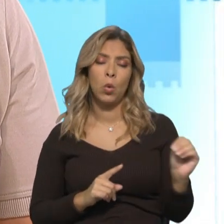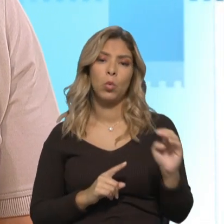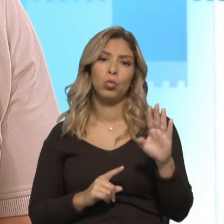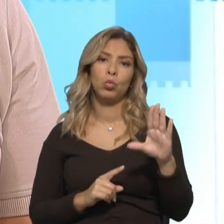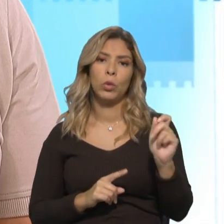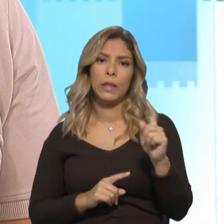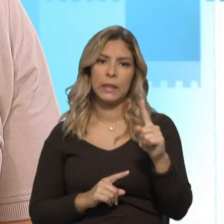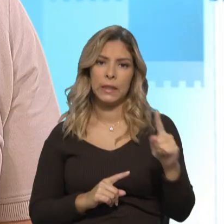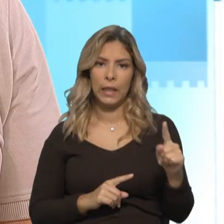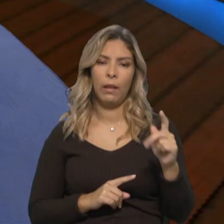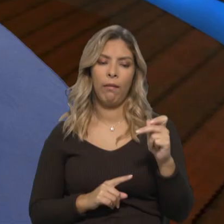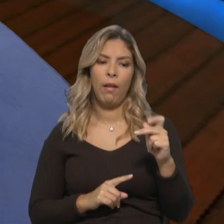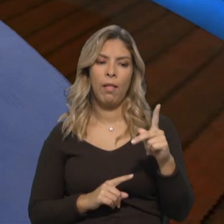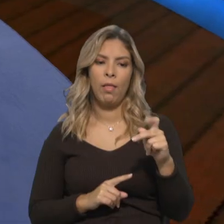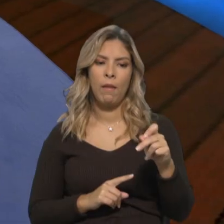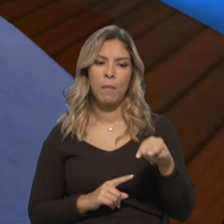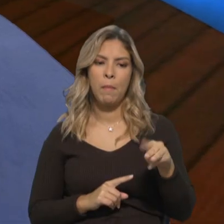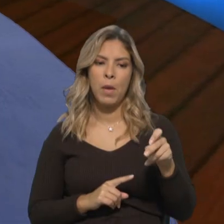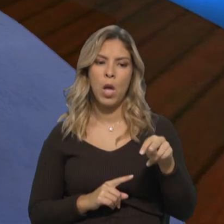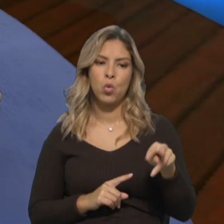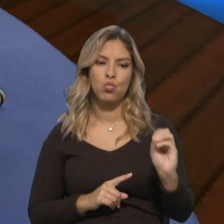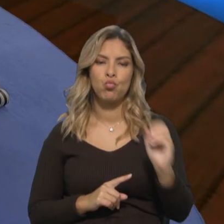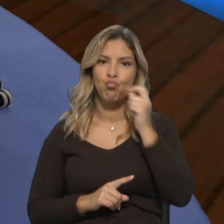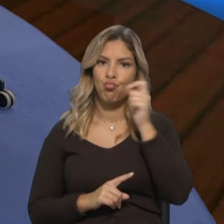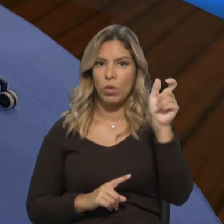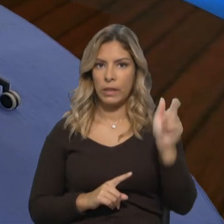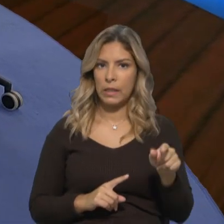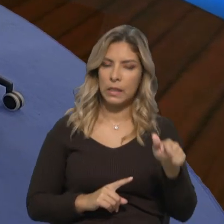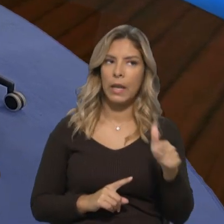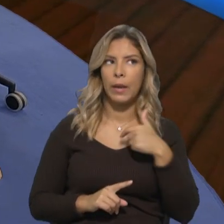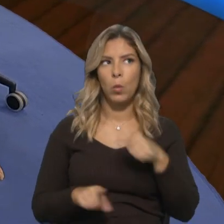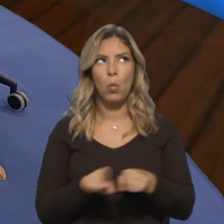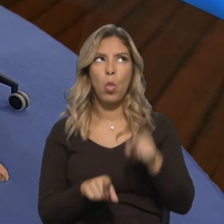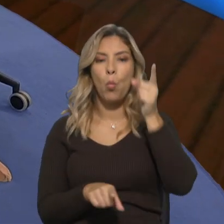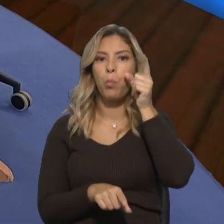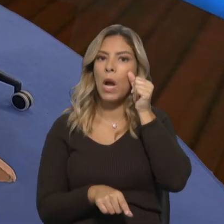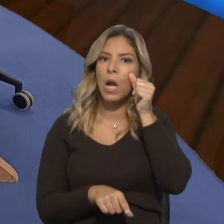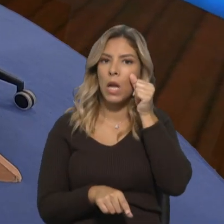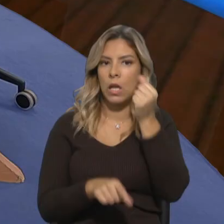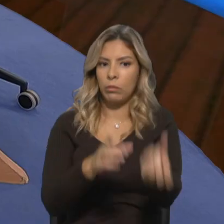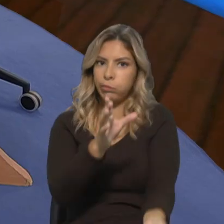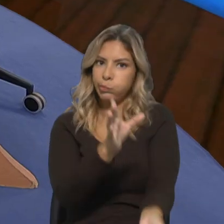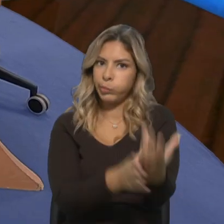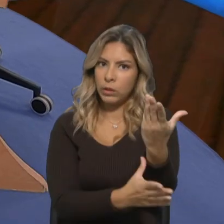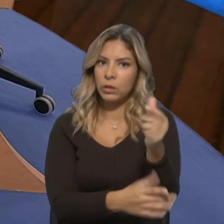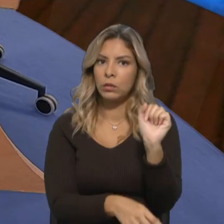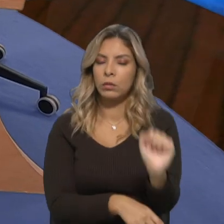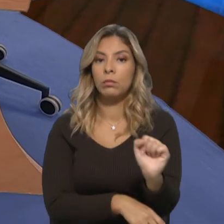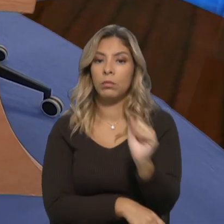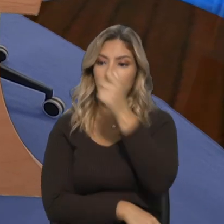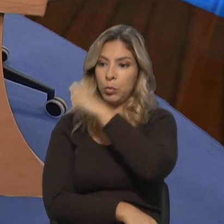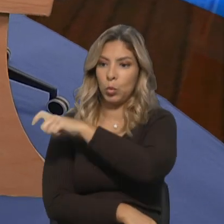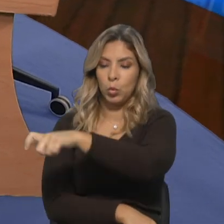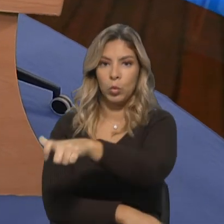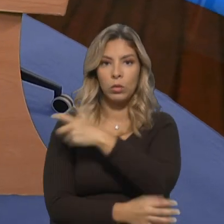realidade tudo o que ele nos deixou muitas vezes consideramos como o pai fundador dos institutos e também um pouco dos leigos, estes